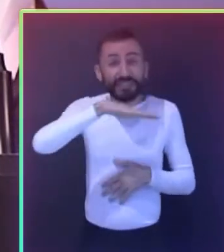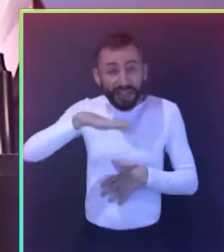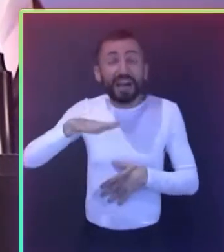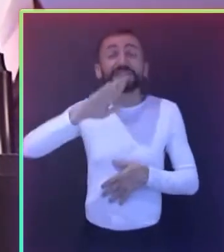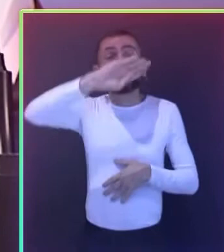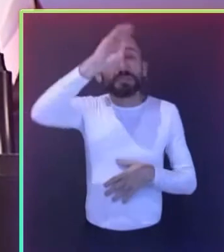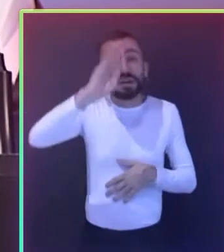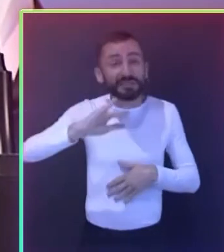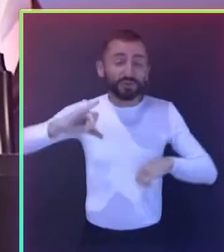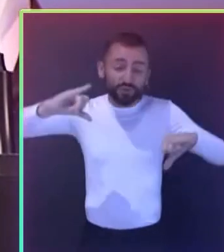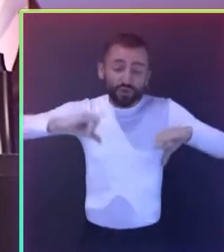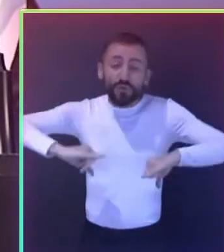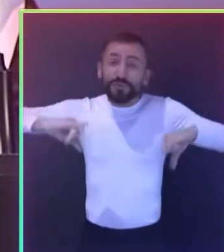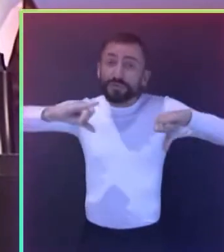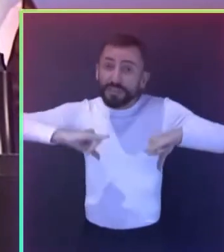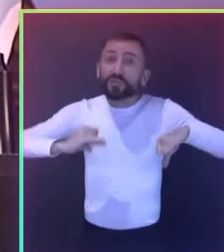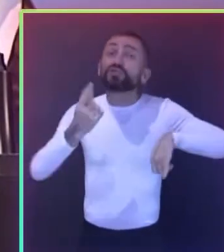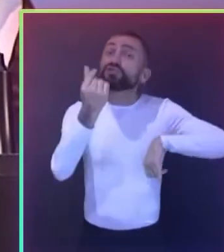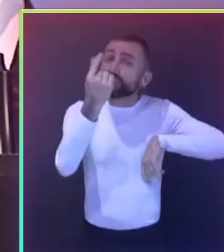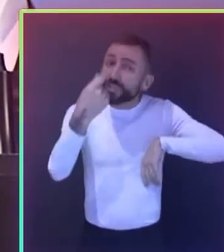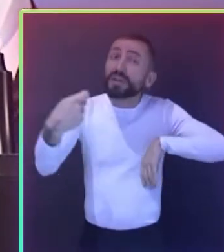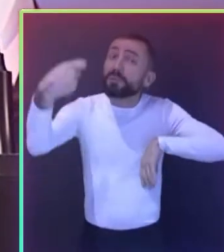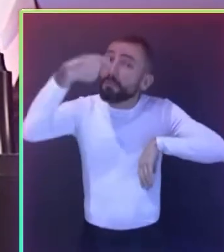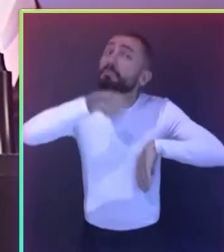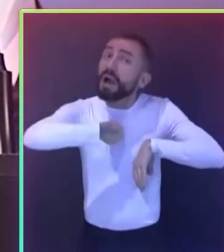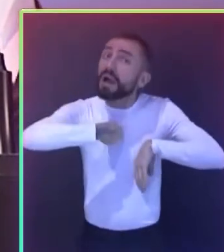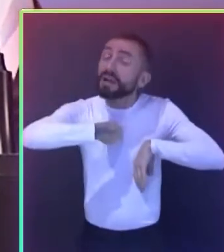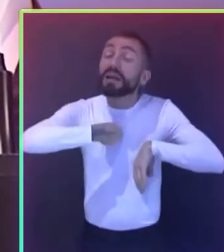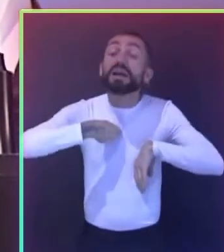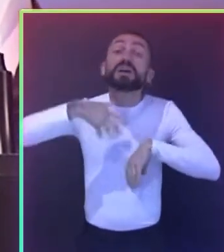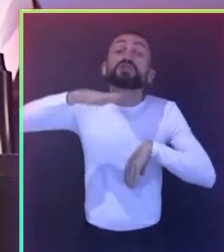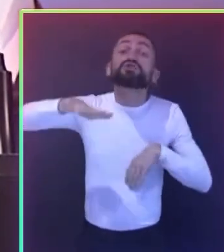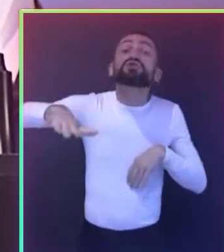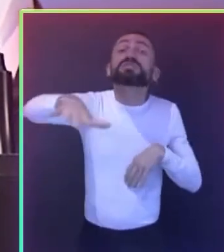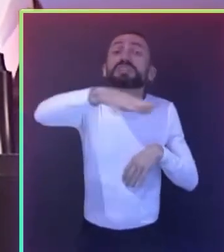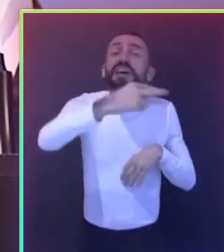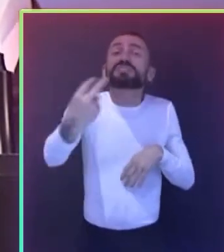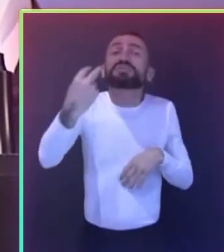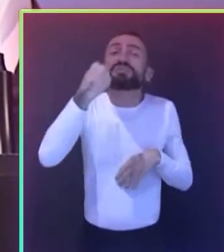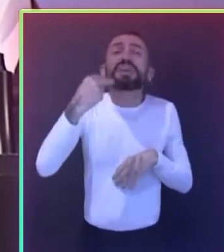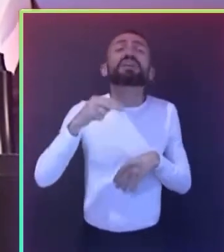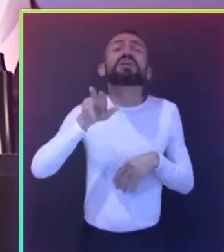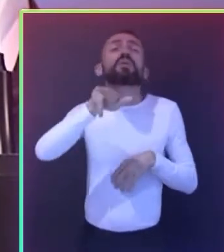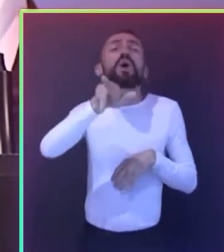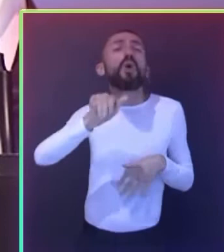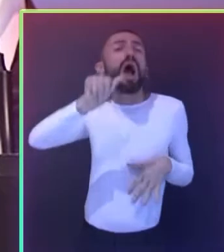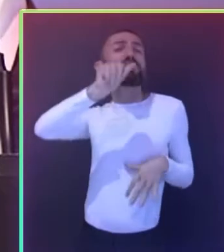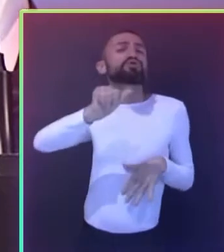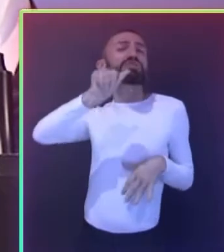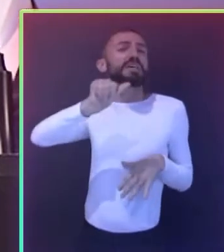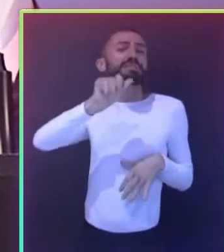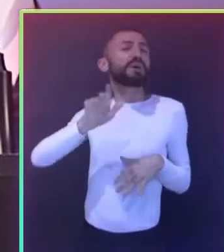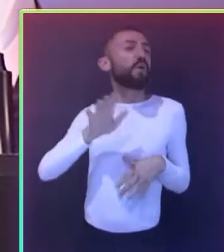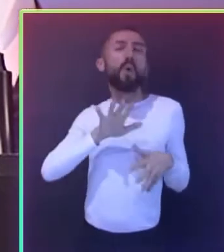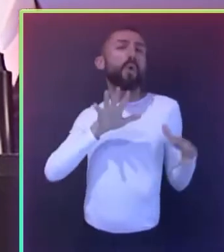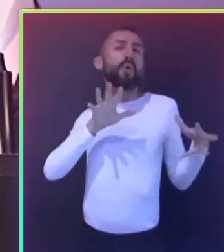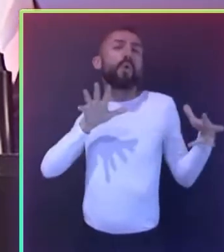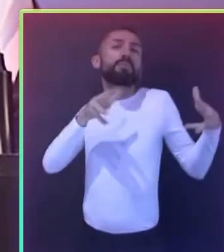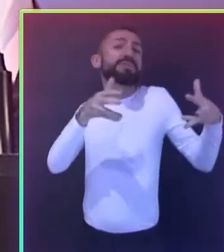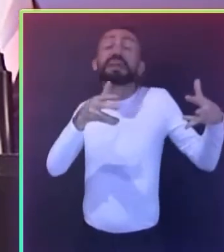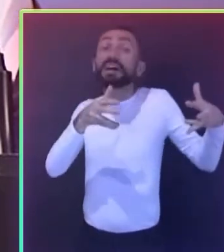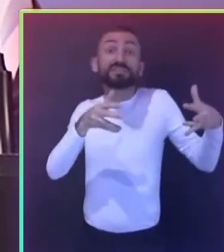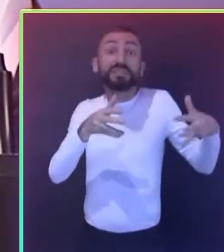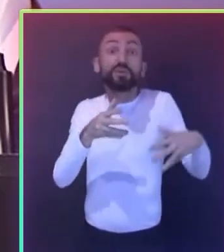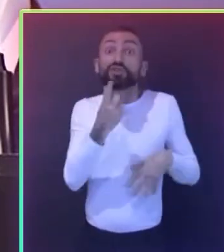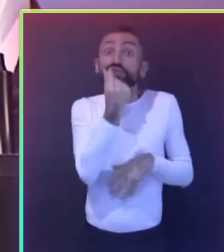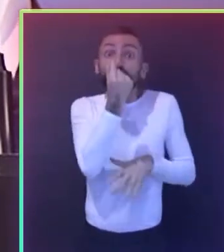que nos financia não espera que nos vejamos uma associação ou uma simples Comunidade Nosso orçamento